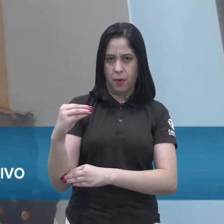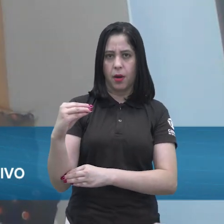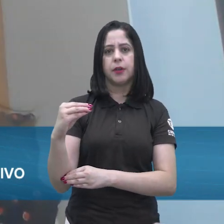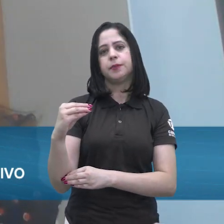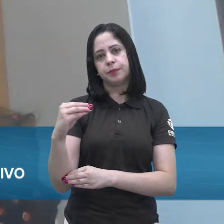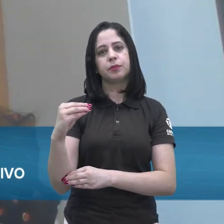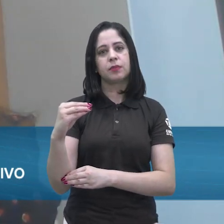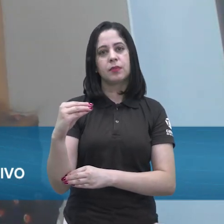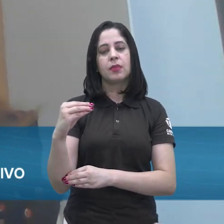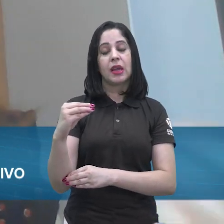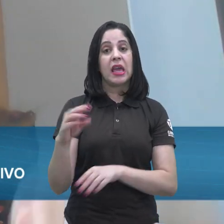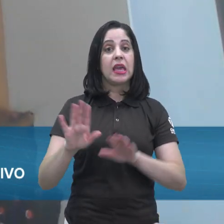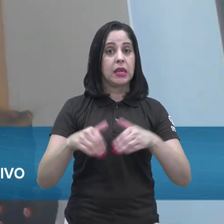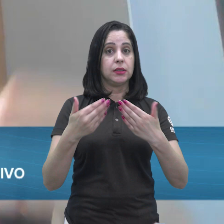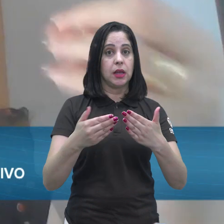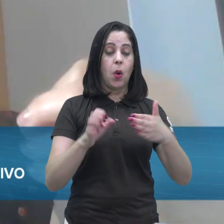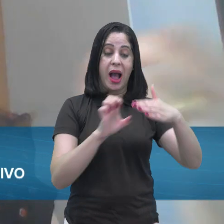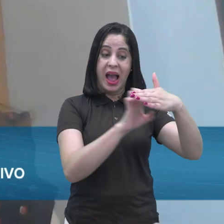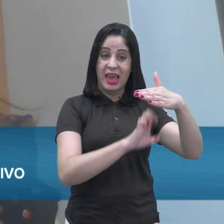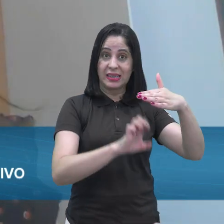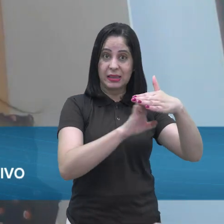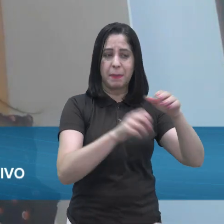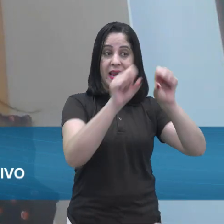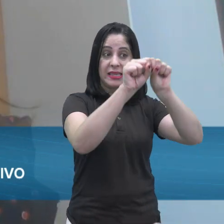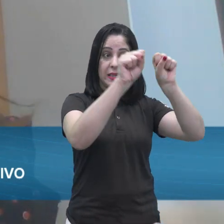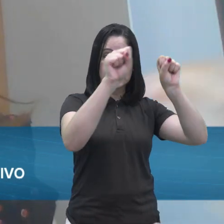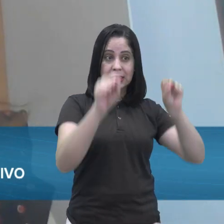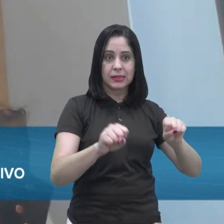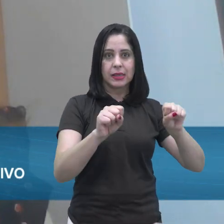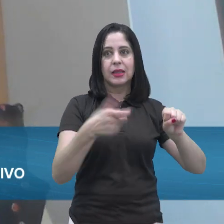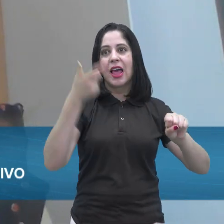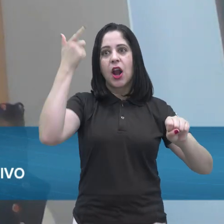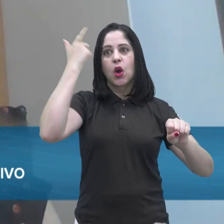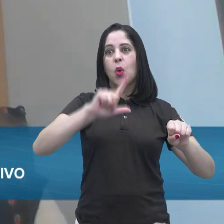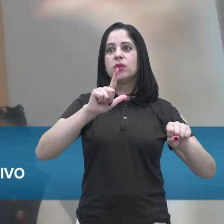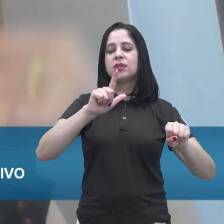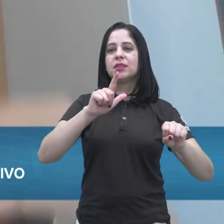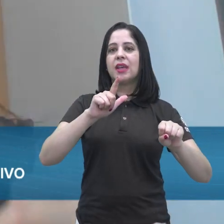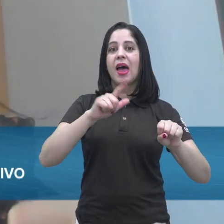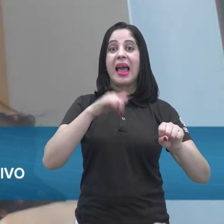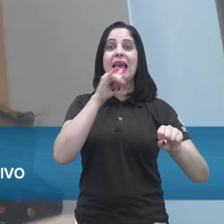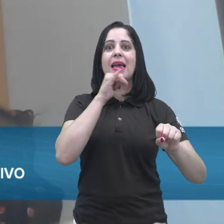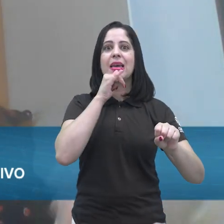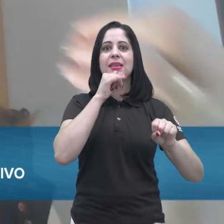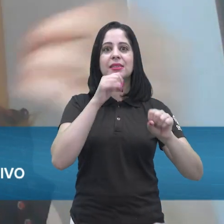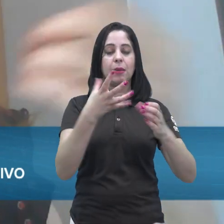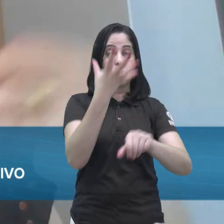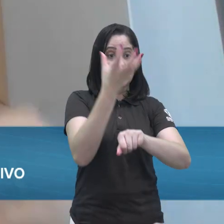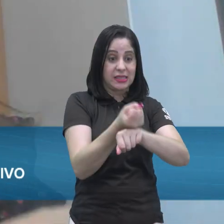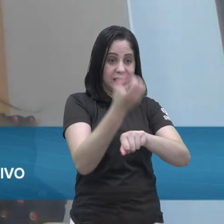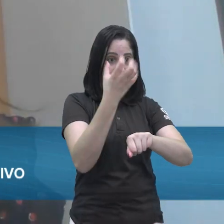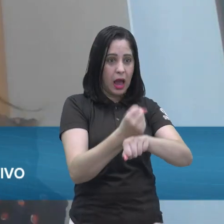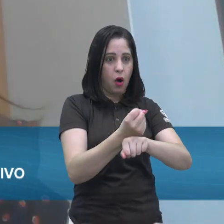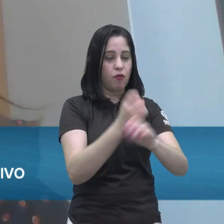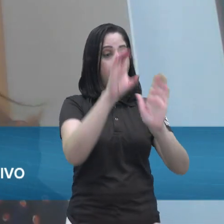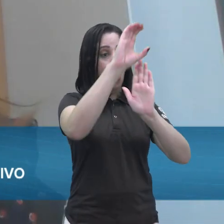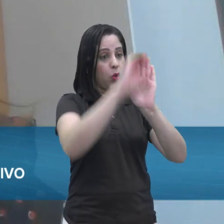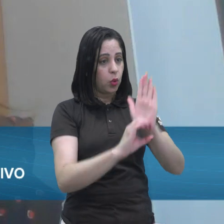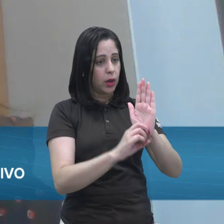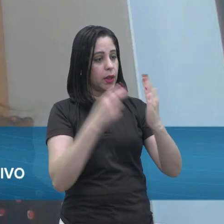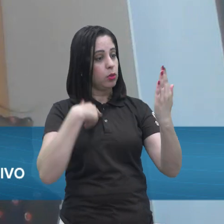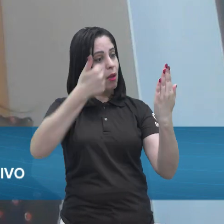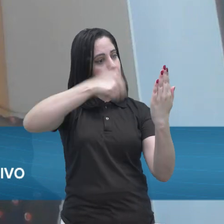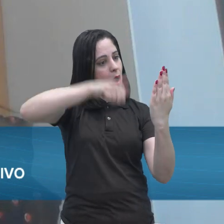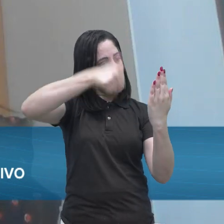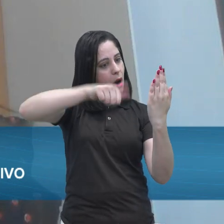essas oportunidades, de forma que essas ATS, que esses sistemas consigam ler, captar as informações dentro do